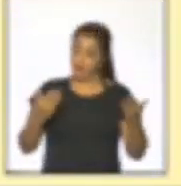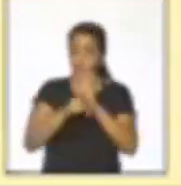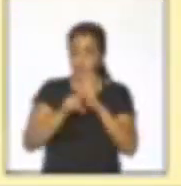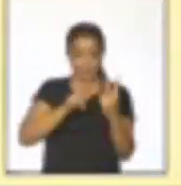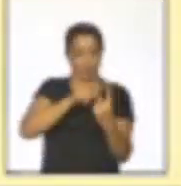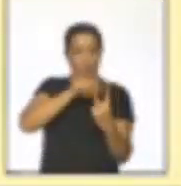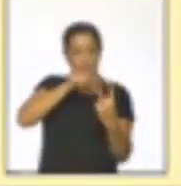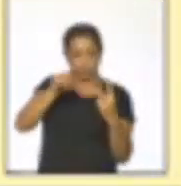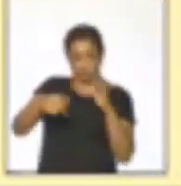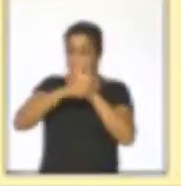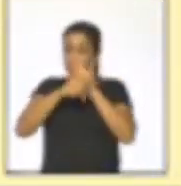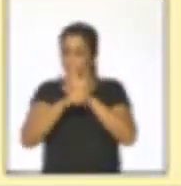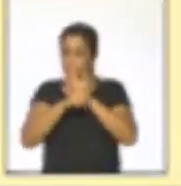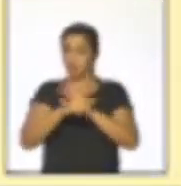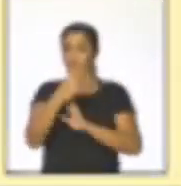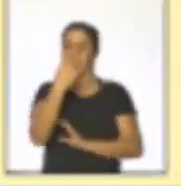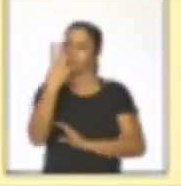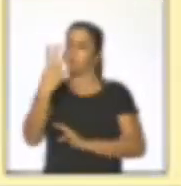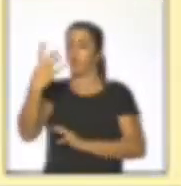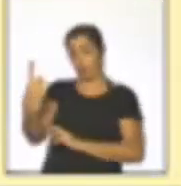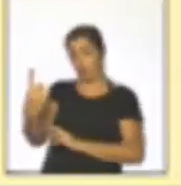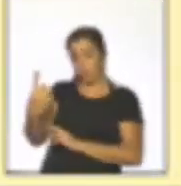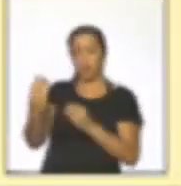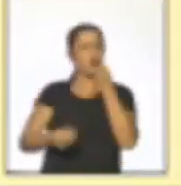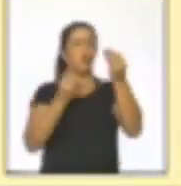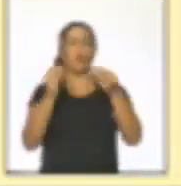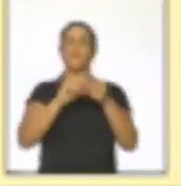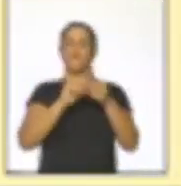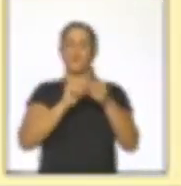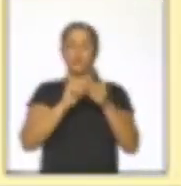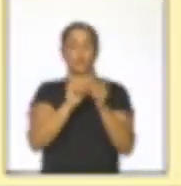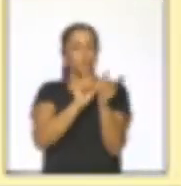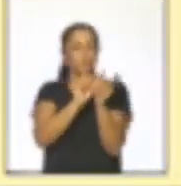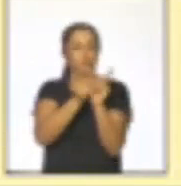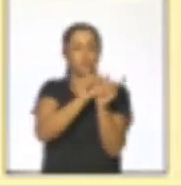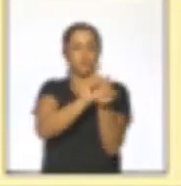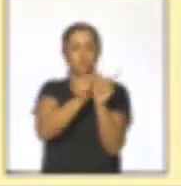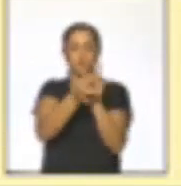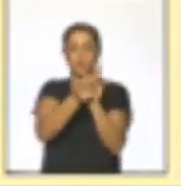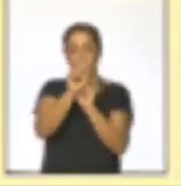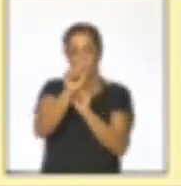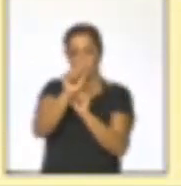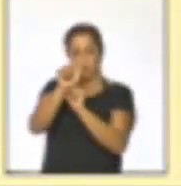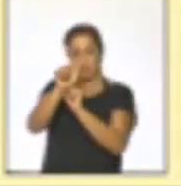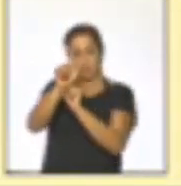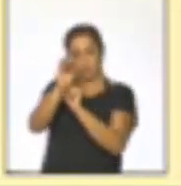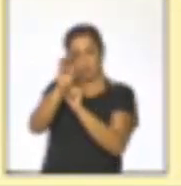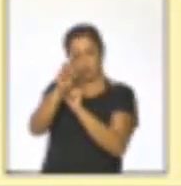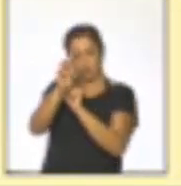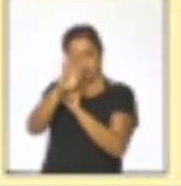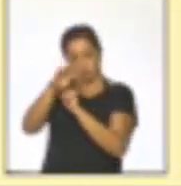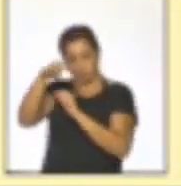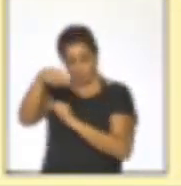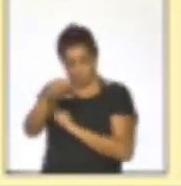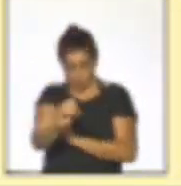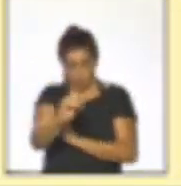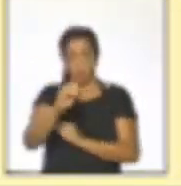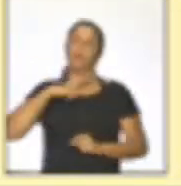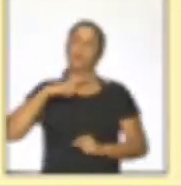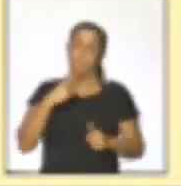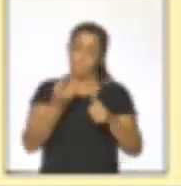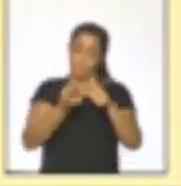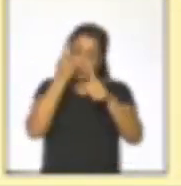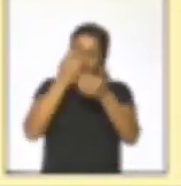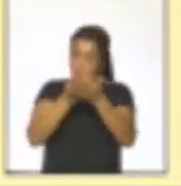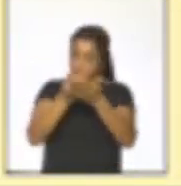de 441. Então, como que funciona o algoritmo? Então, vai ser assim. Então, o primeiro passo, você vai